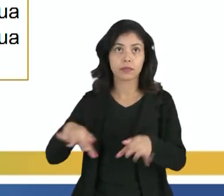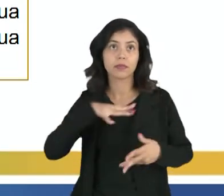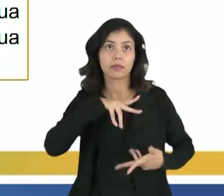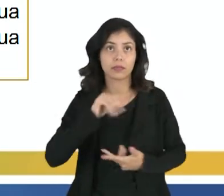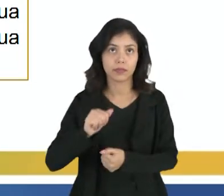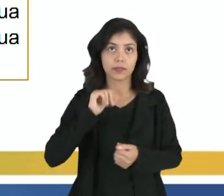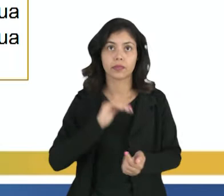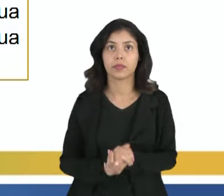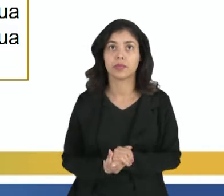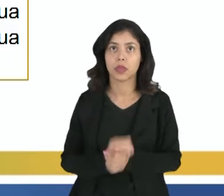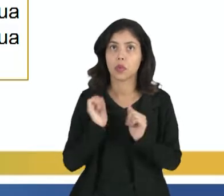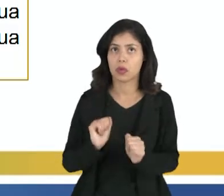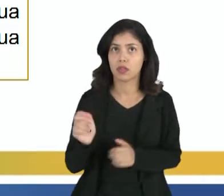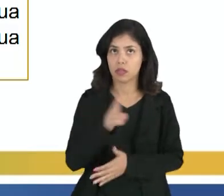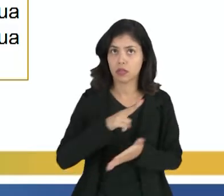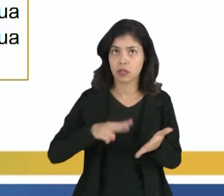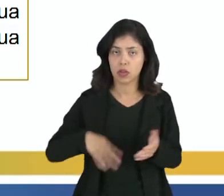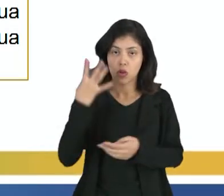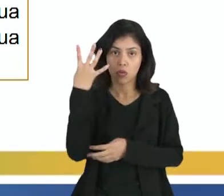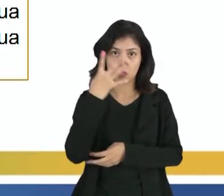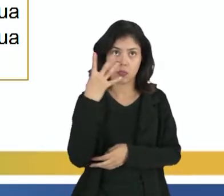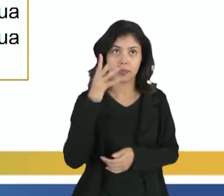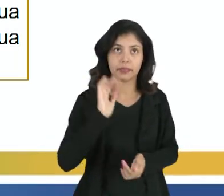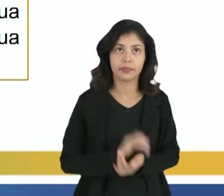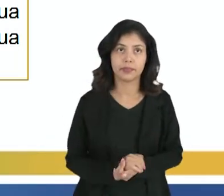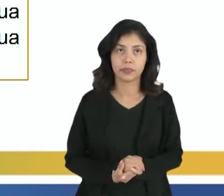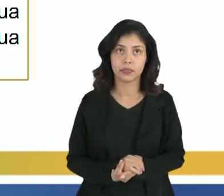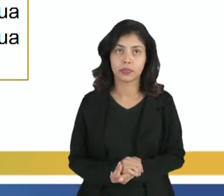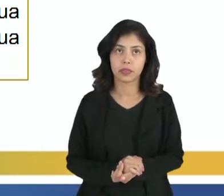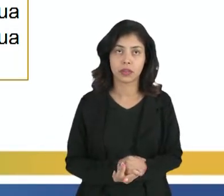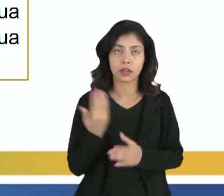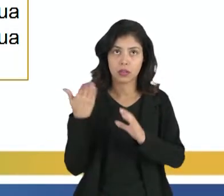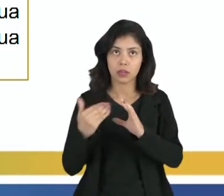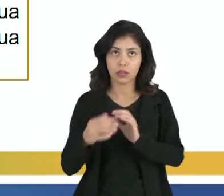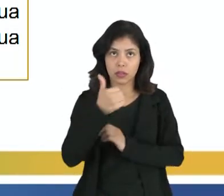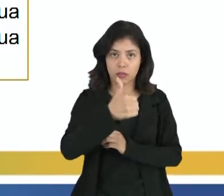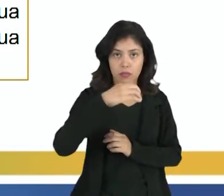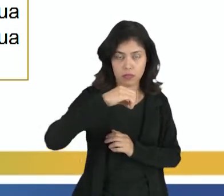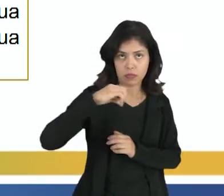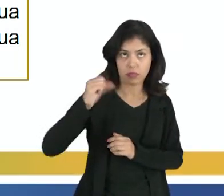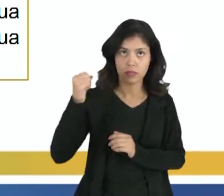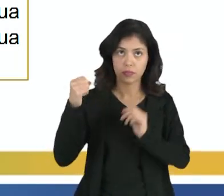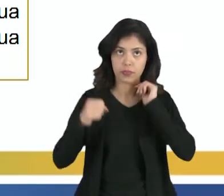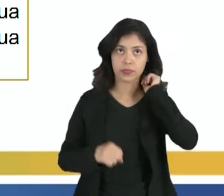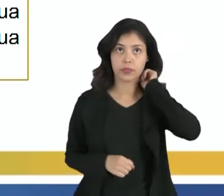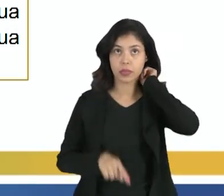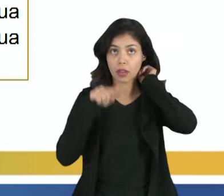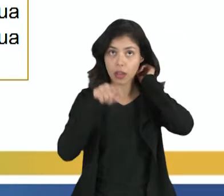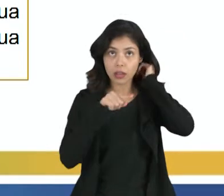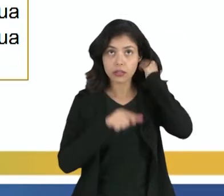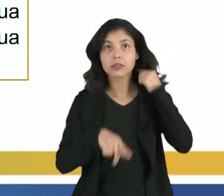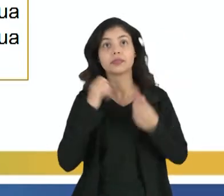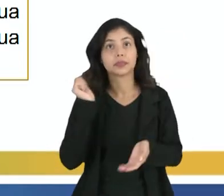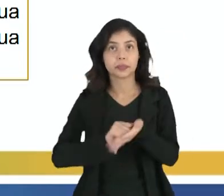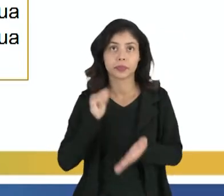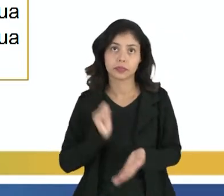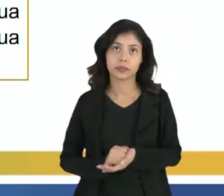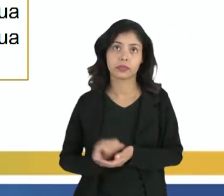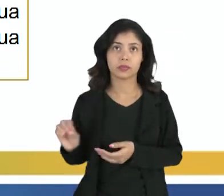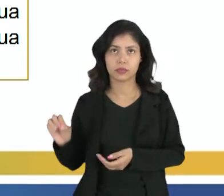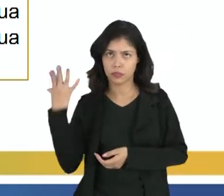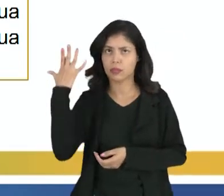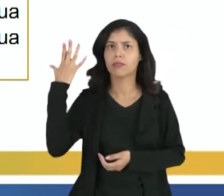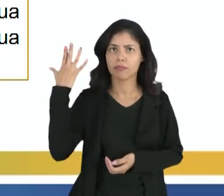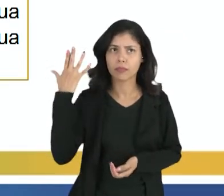Cecília Meirelles, pode ser lida em 4 vozes, obra publicada em 1998. Aqui a autora descreve